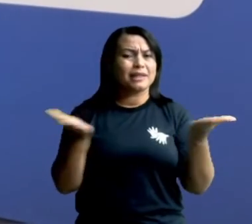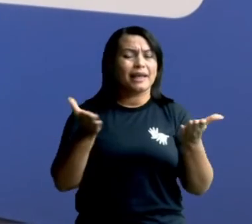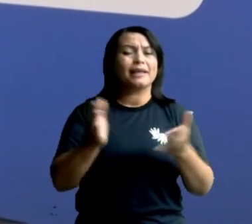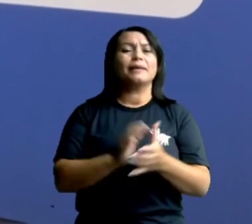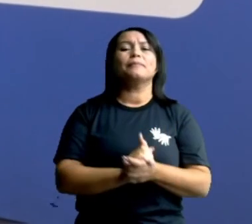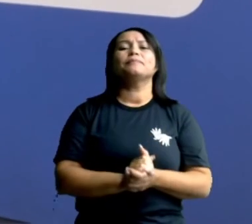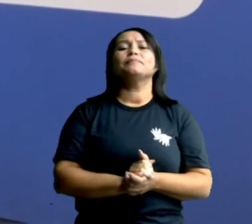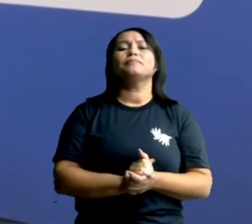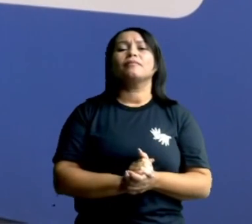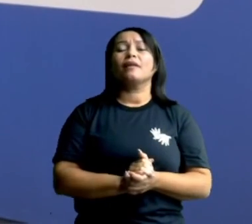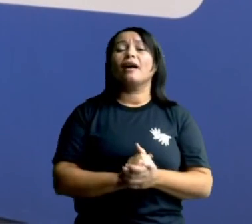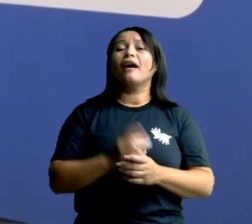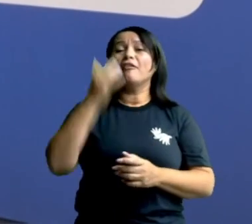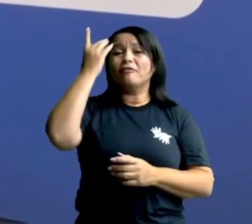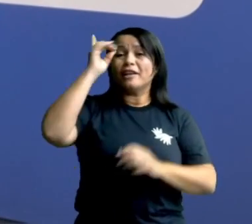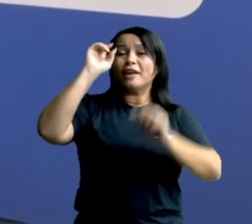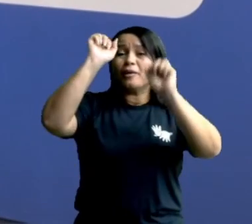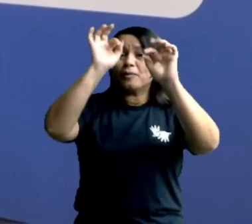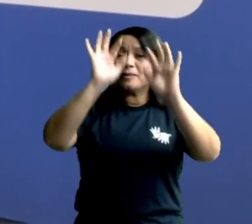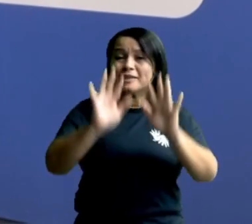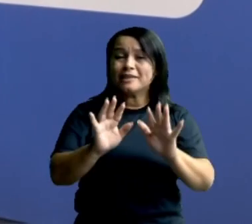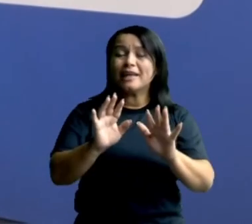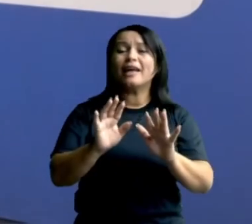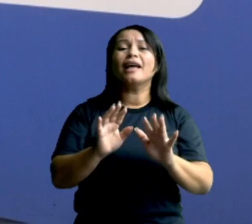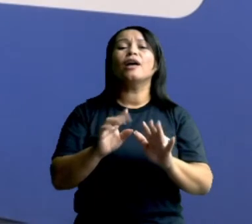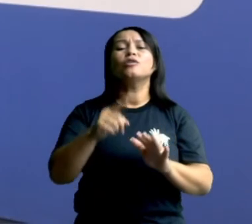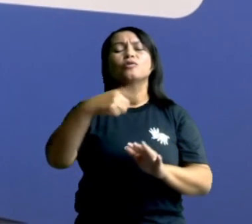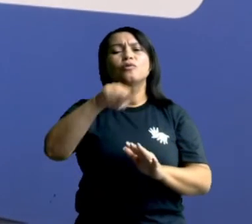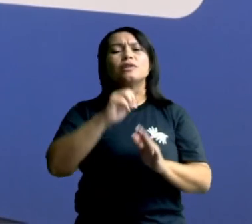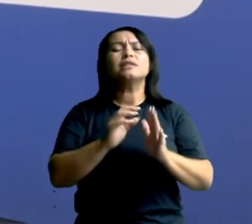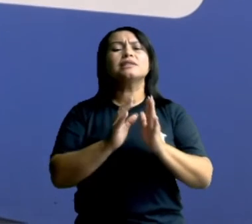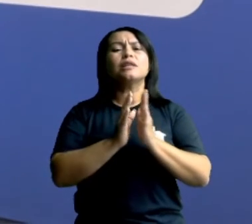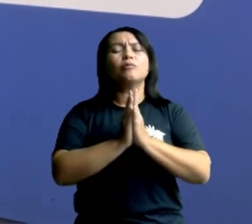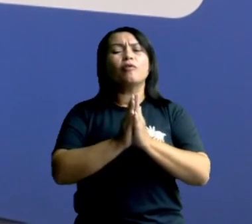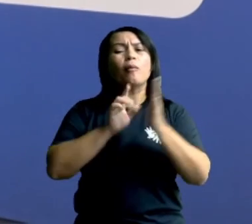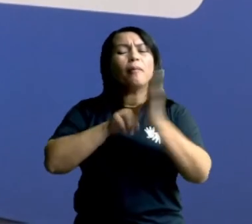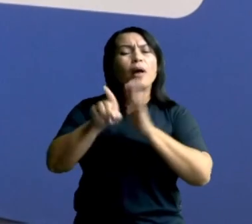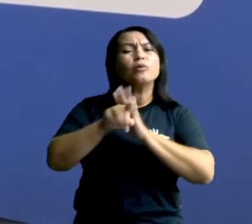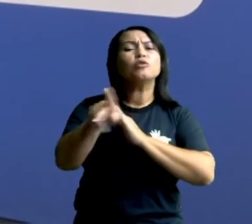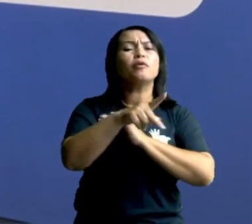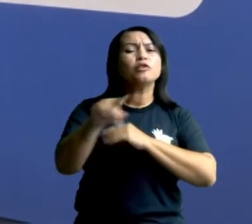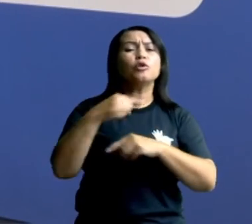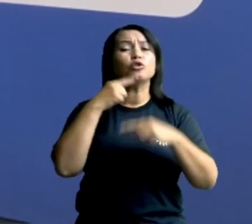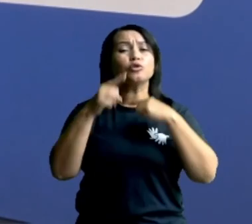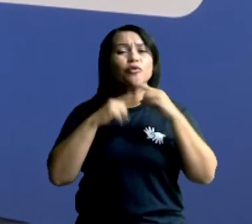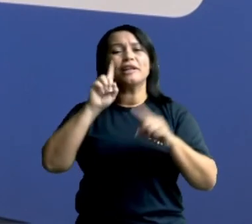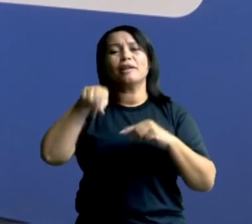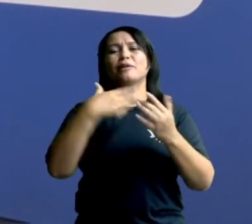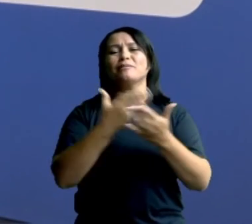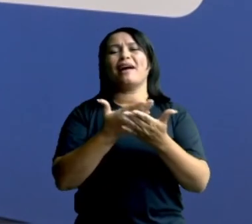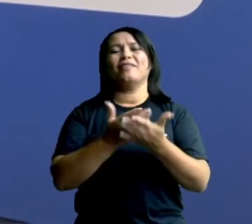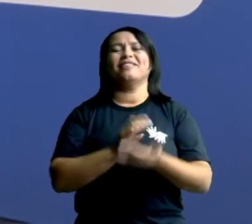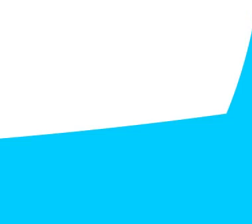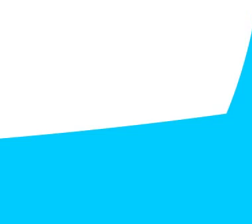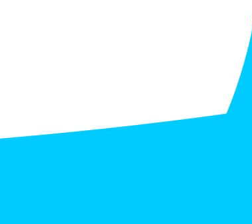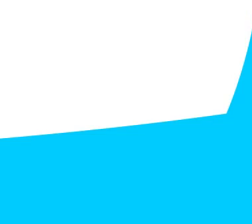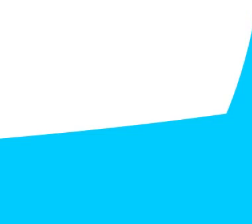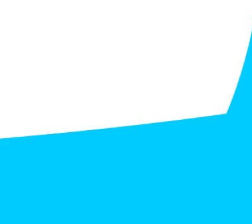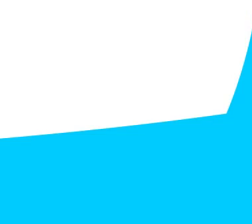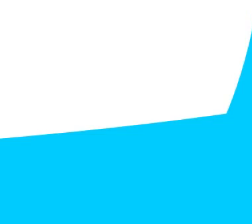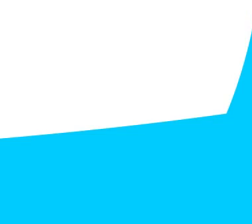tá certo? Fiquem com Deus, levem eventuais dúvidas aos seus professores e até a próxima aula.